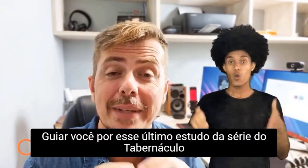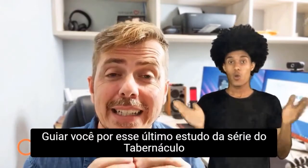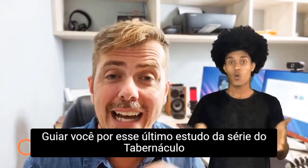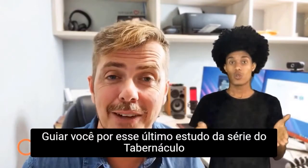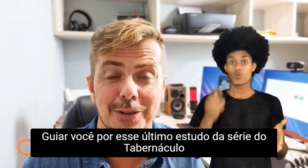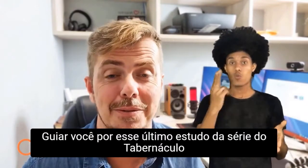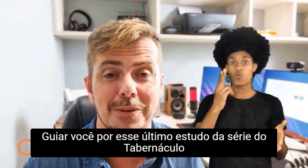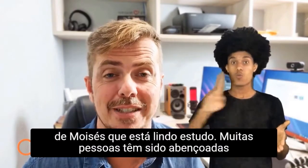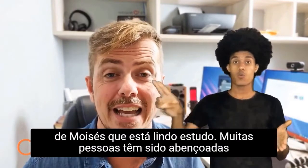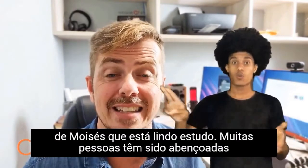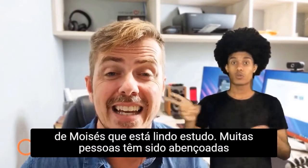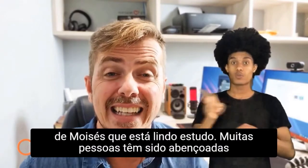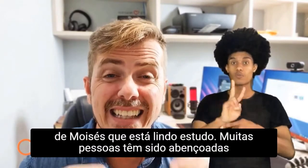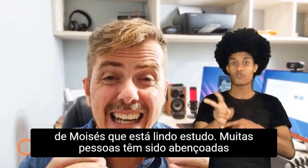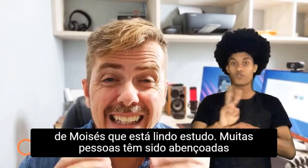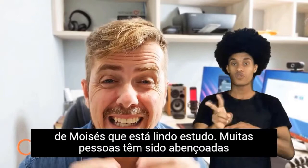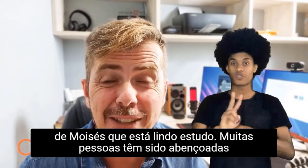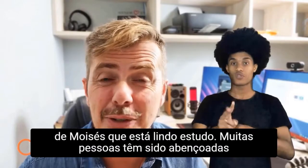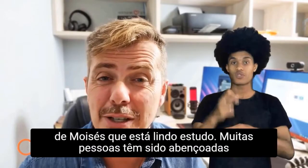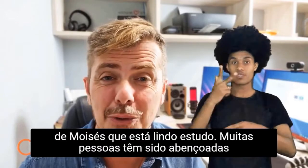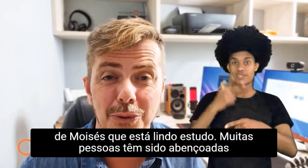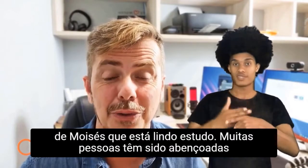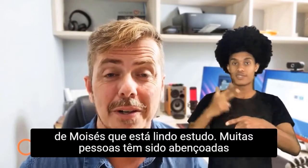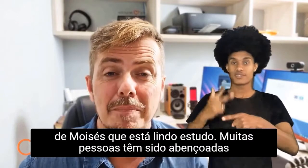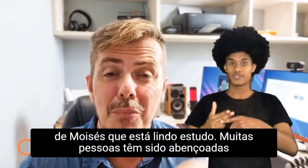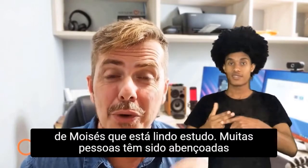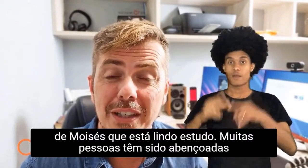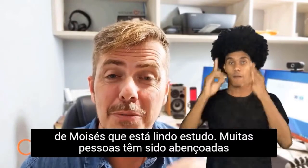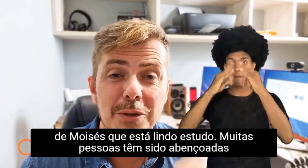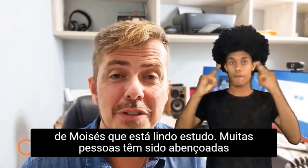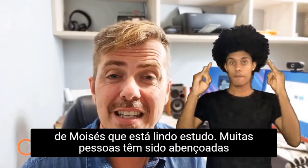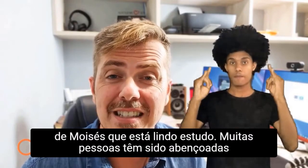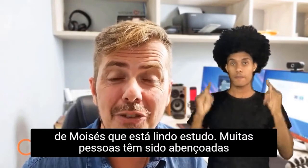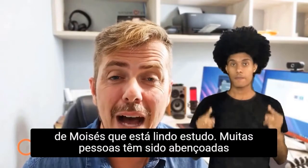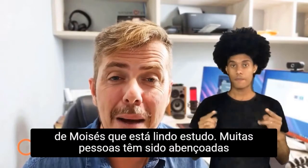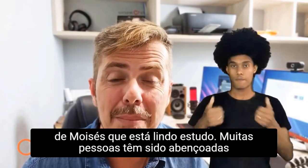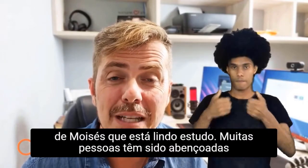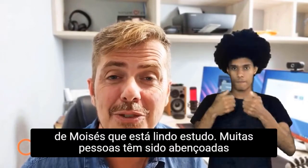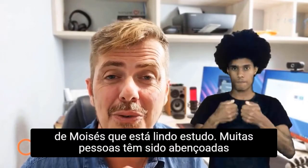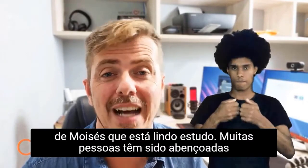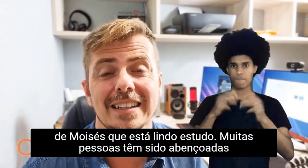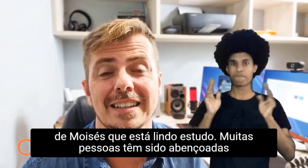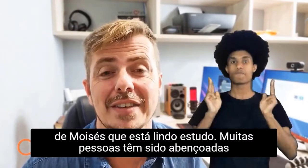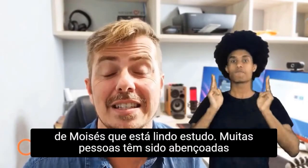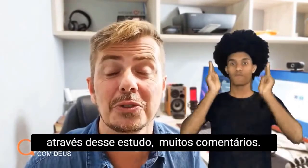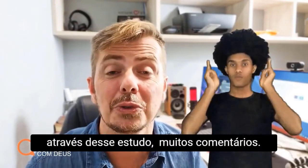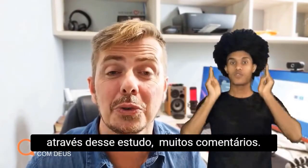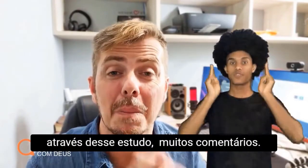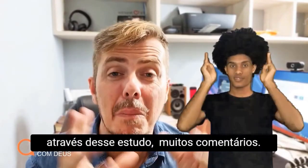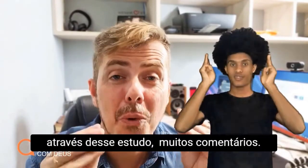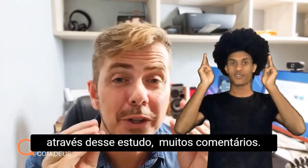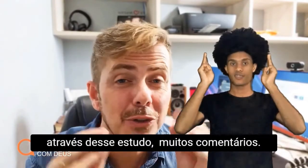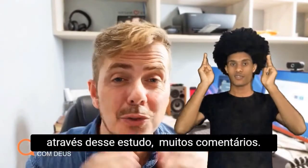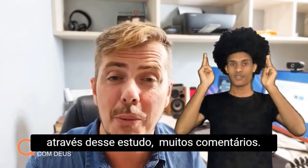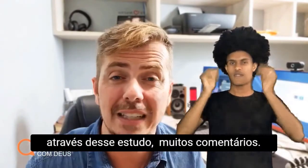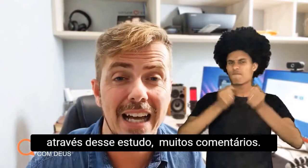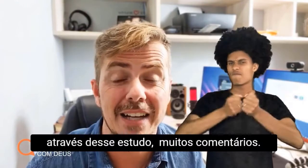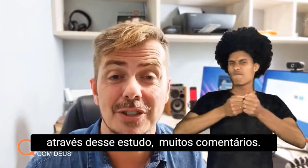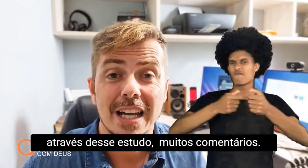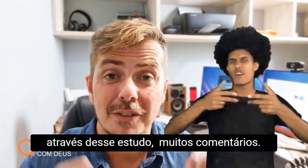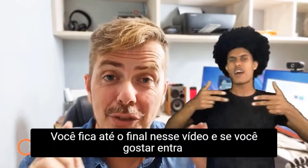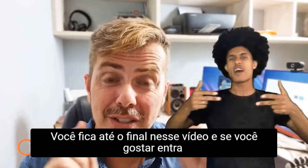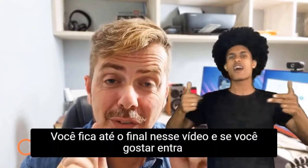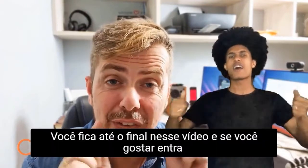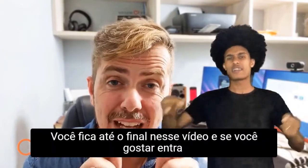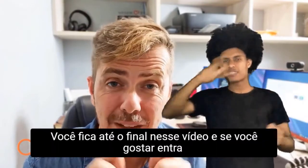do Tabernáculo de Moisés, que tá lindo esse estudo. Muitas pessoas têm sido abençoadas através desse estudo, muitos